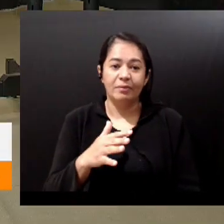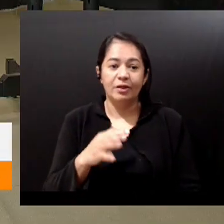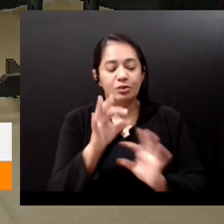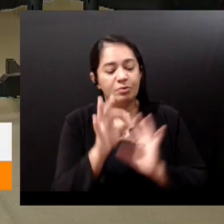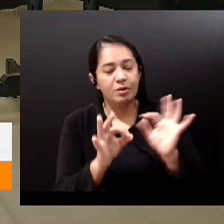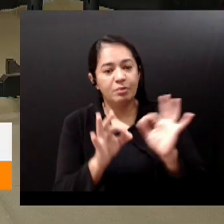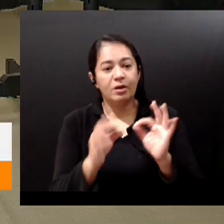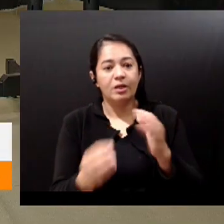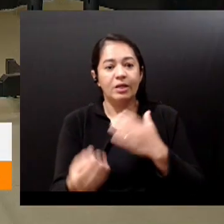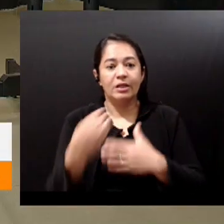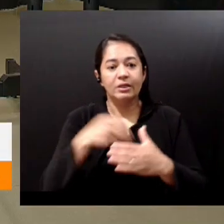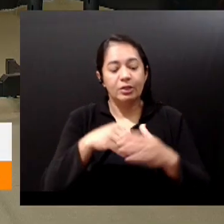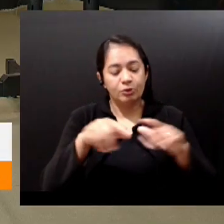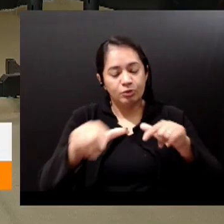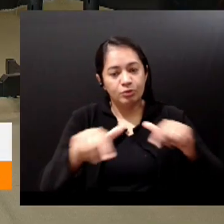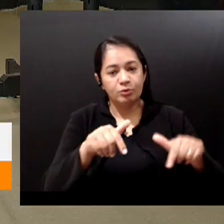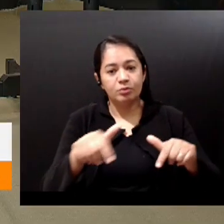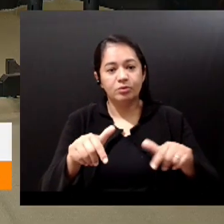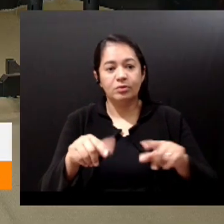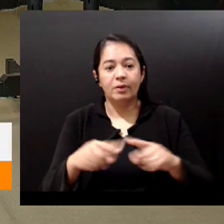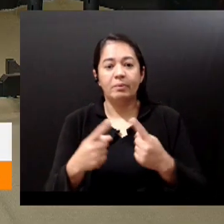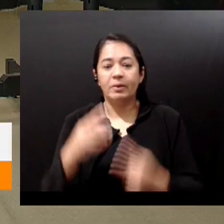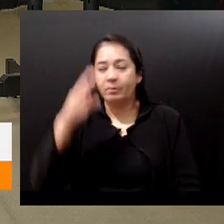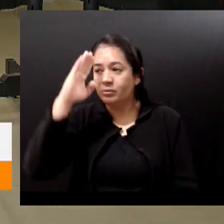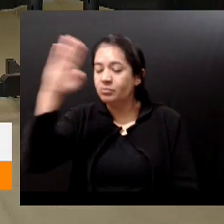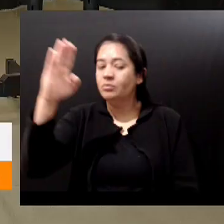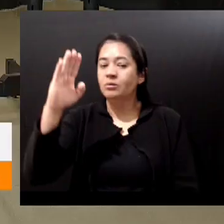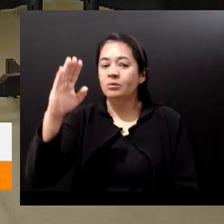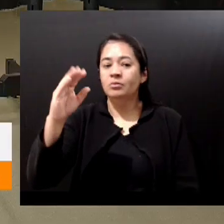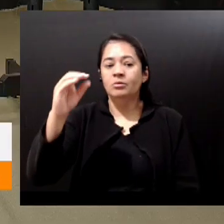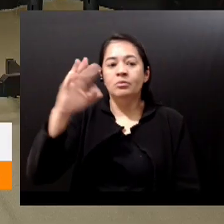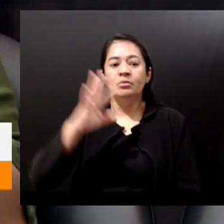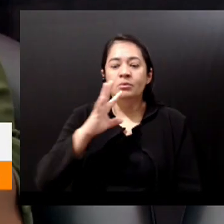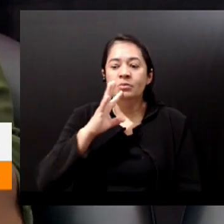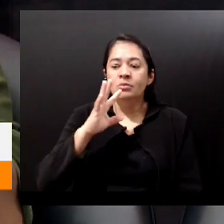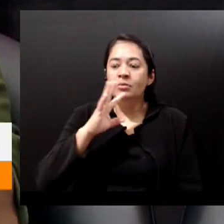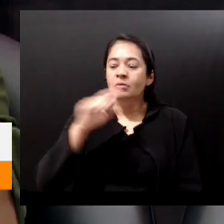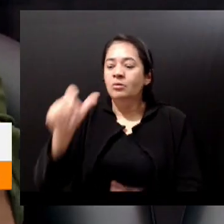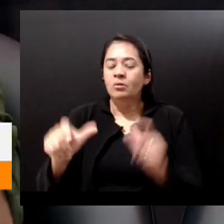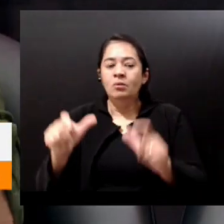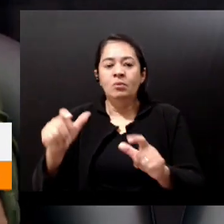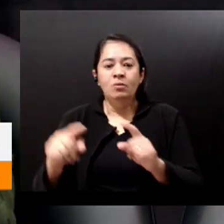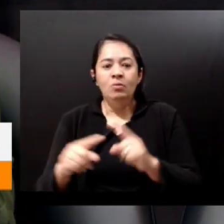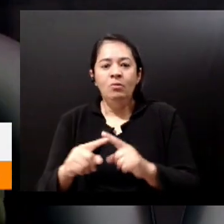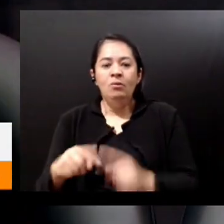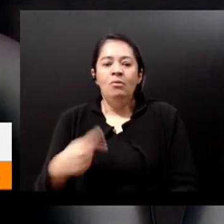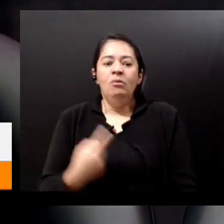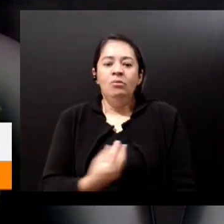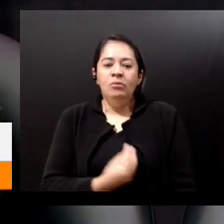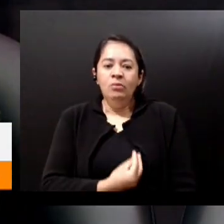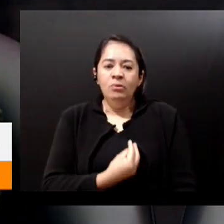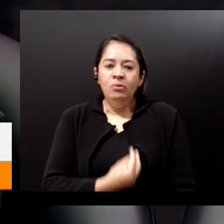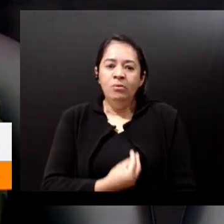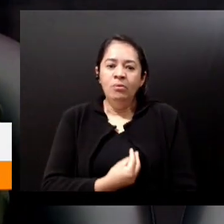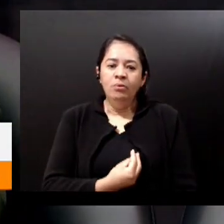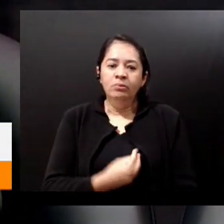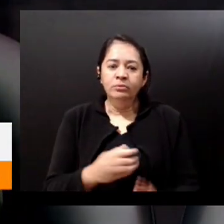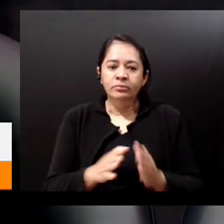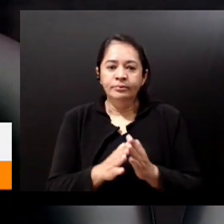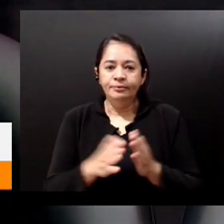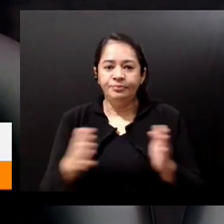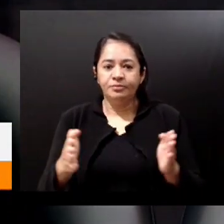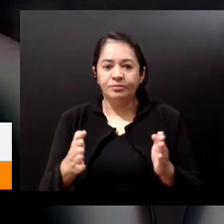trabalho, mas acima de tudo conhecer ao outro. A gente está vivendo, como eu falava anteriormente, num período de hiperindividualismo, né?